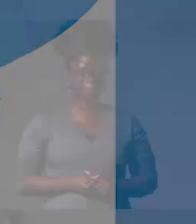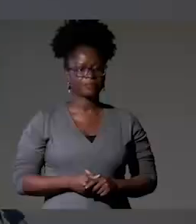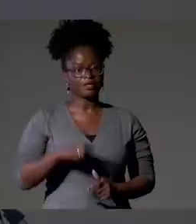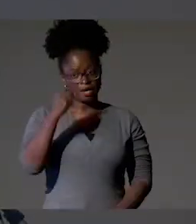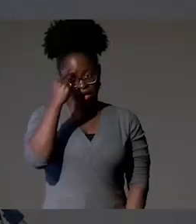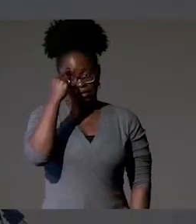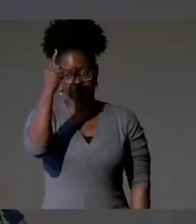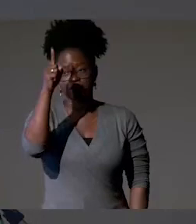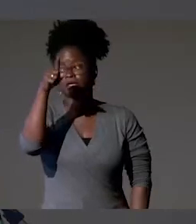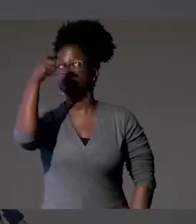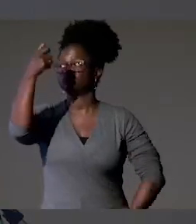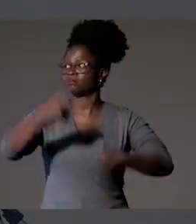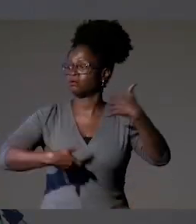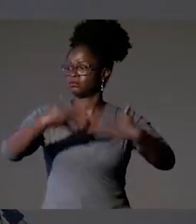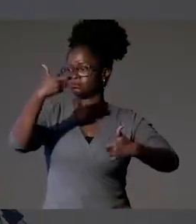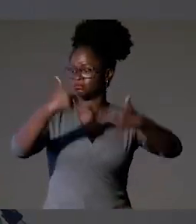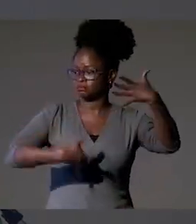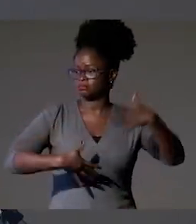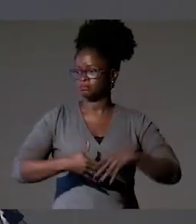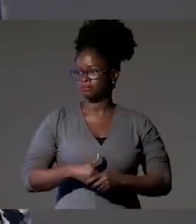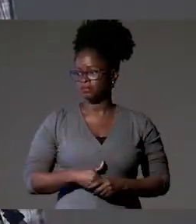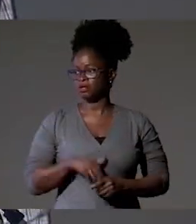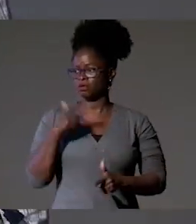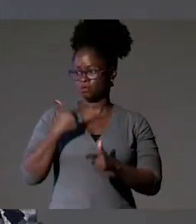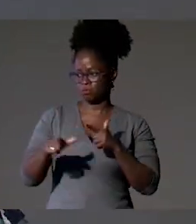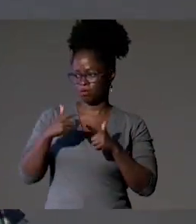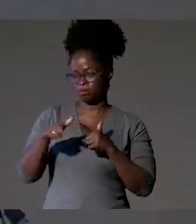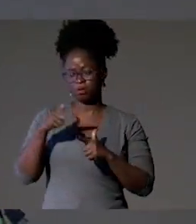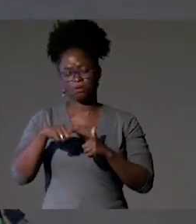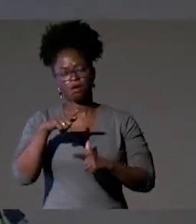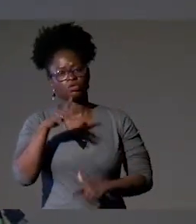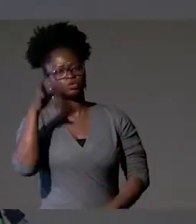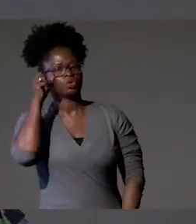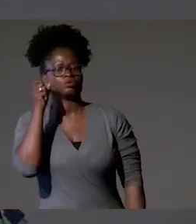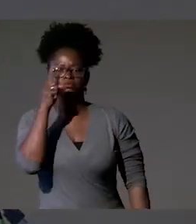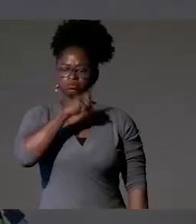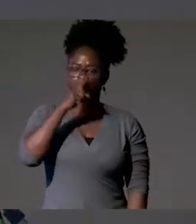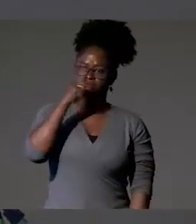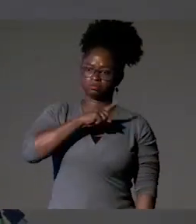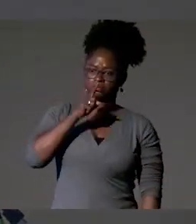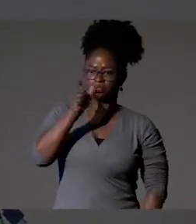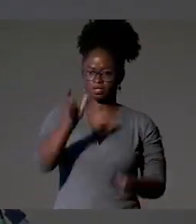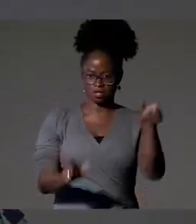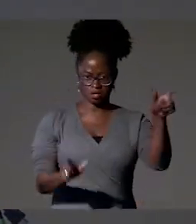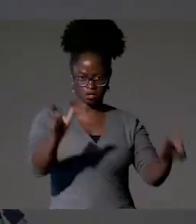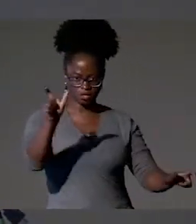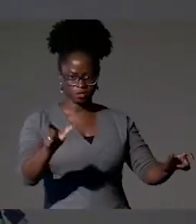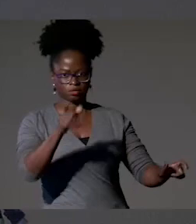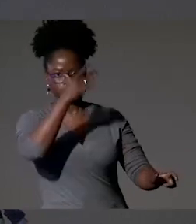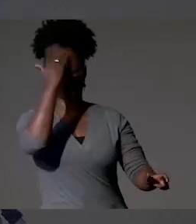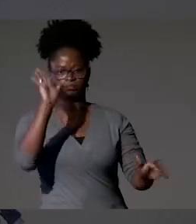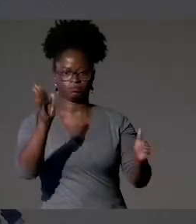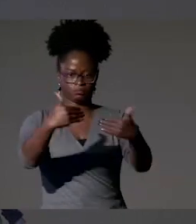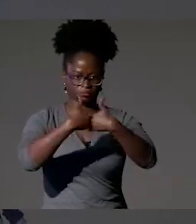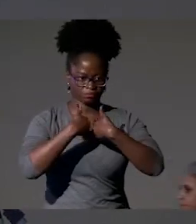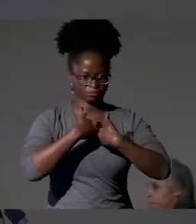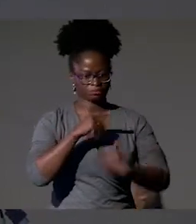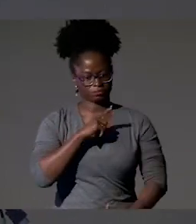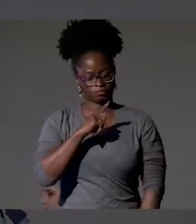A ideia é falar sobre os problemas de sono para indivíduos com transtorno de espectro